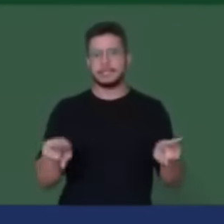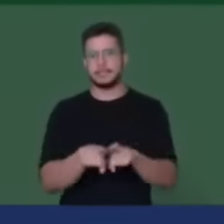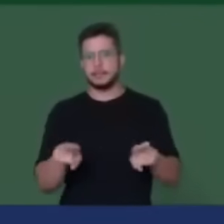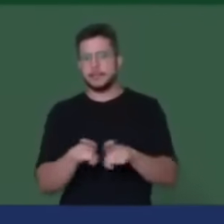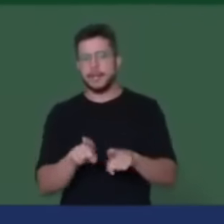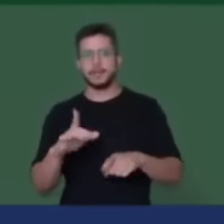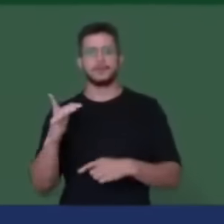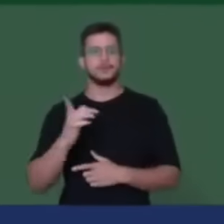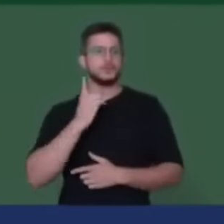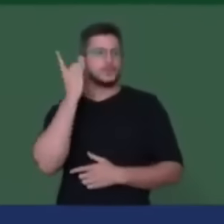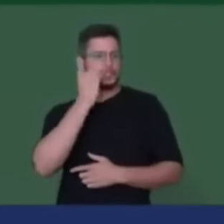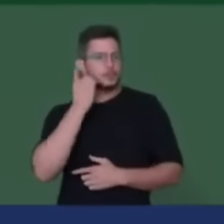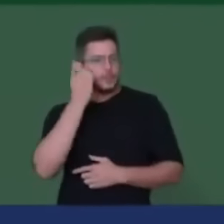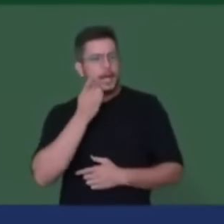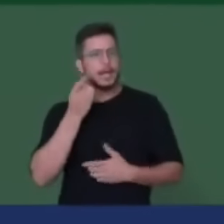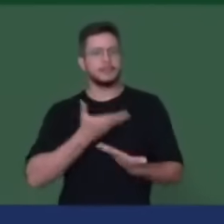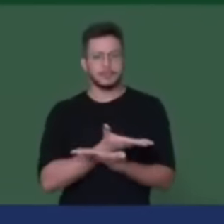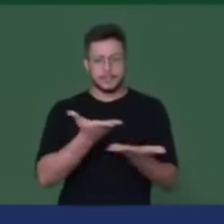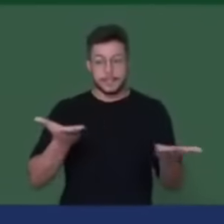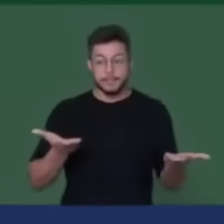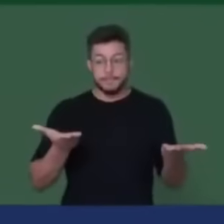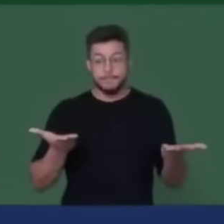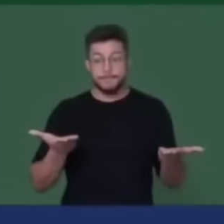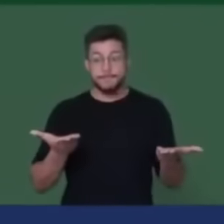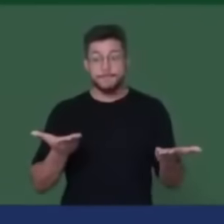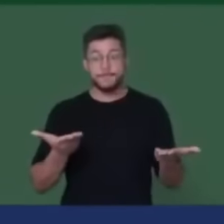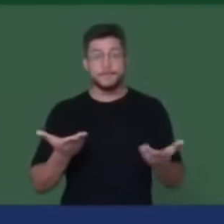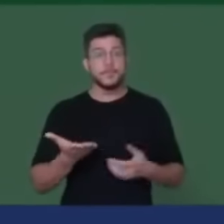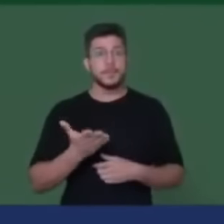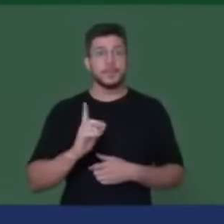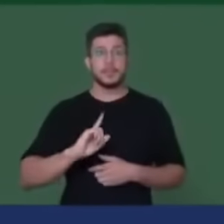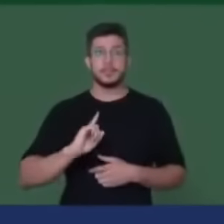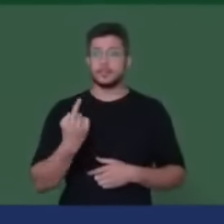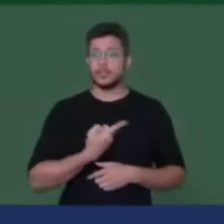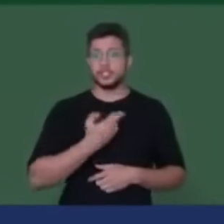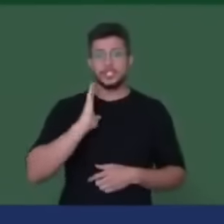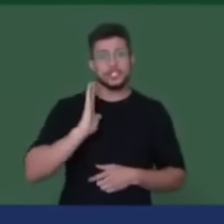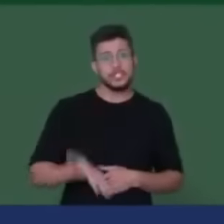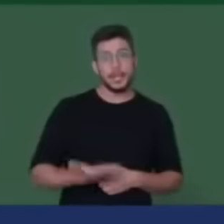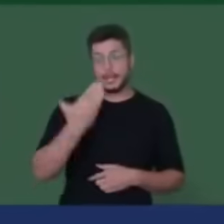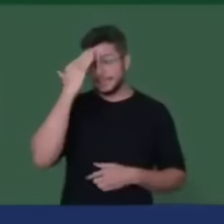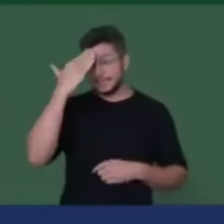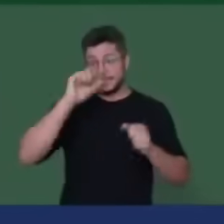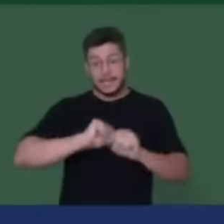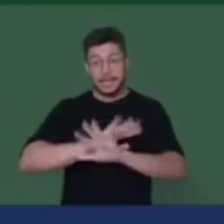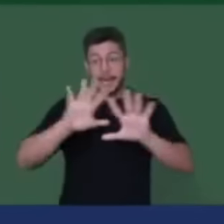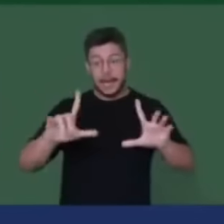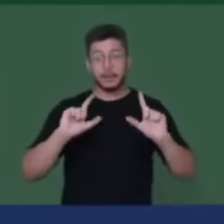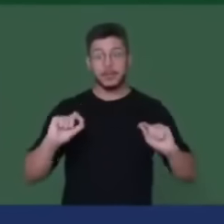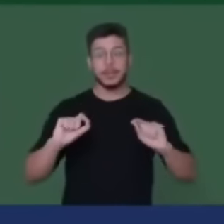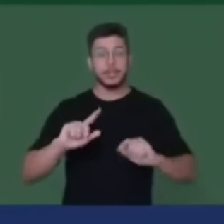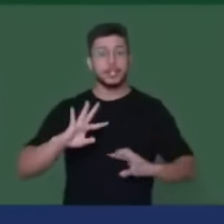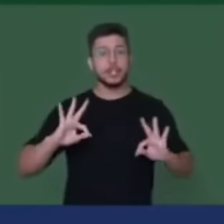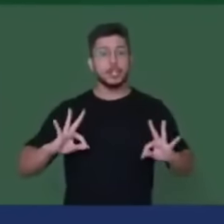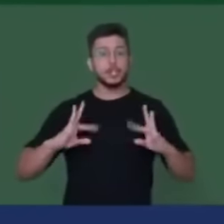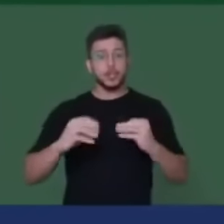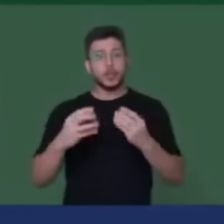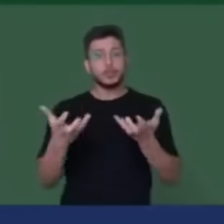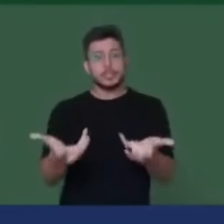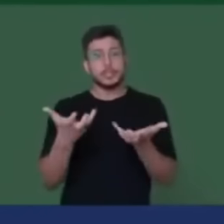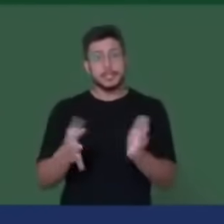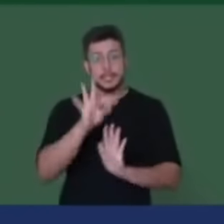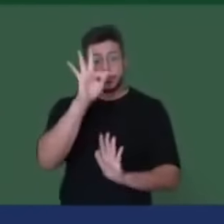e as senhoras deputadas, ficou claro que todos pediam a manutenção do texto. Tanto